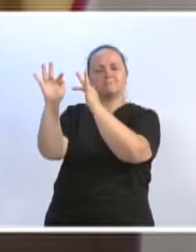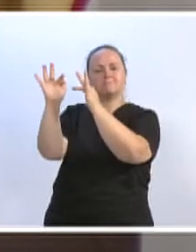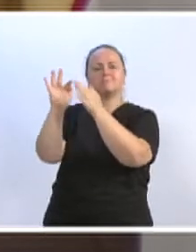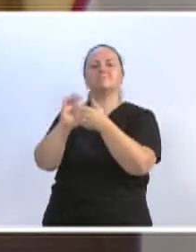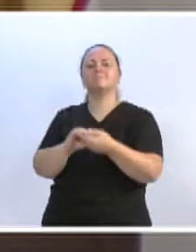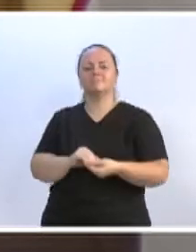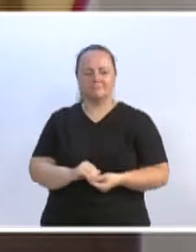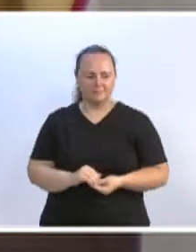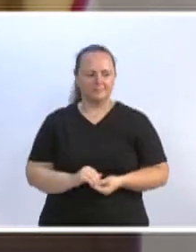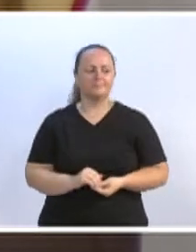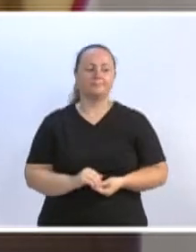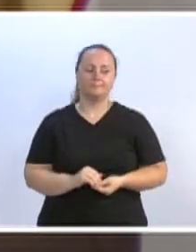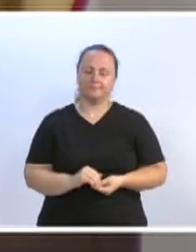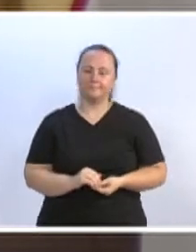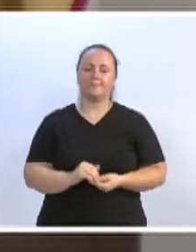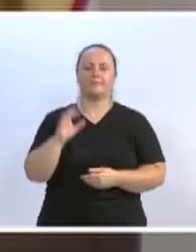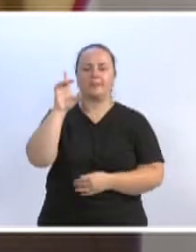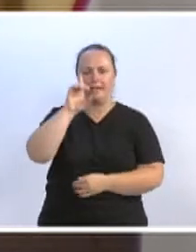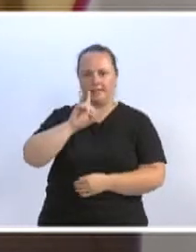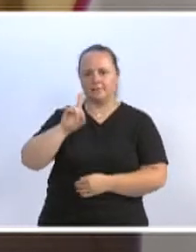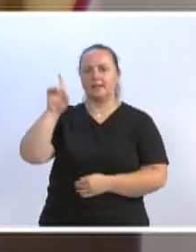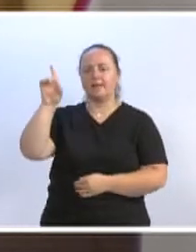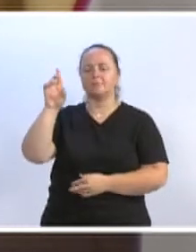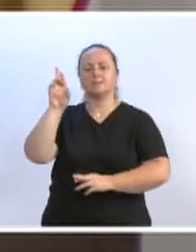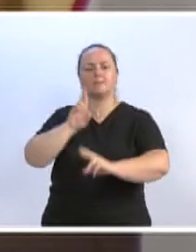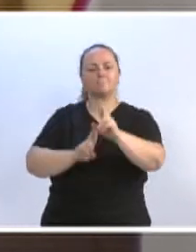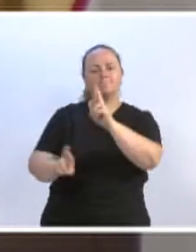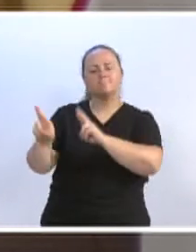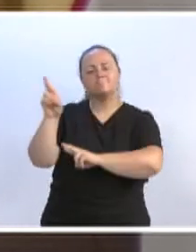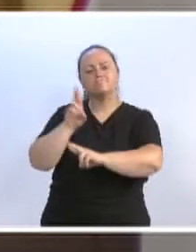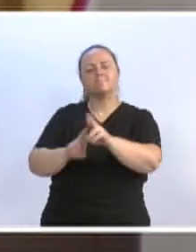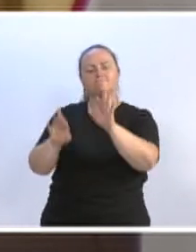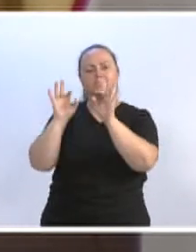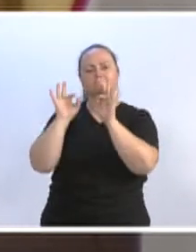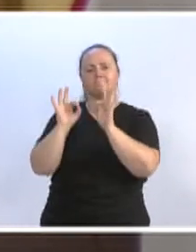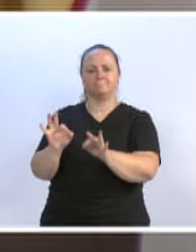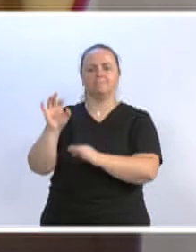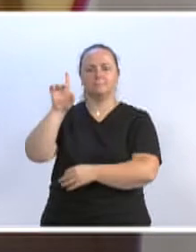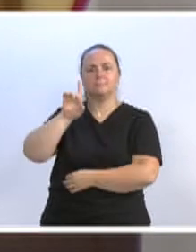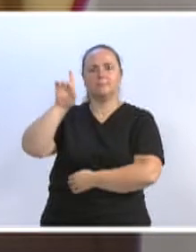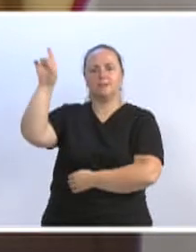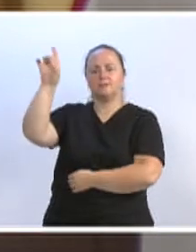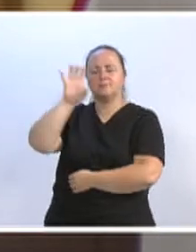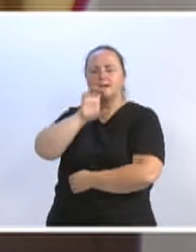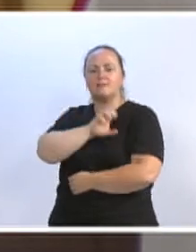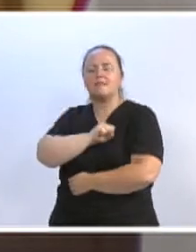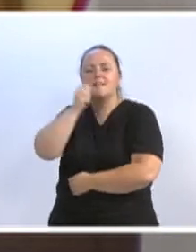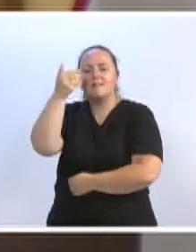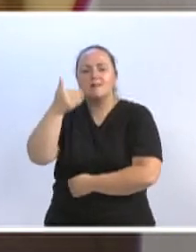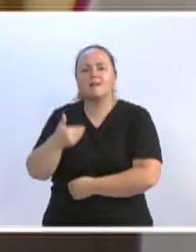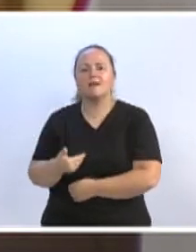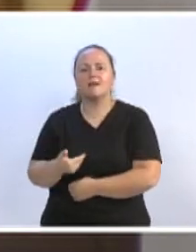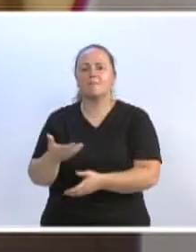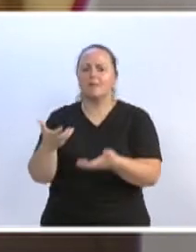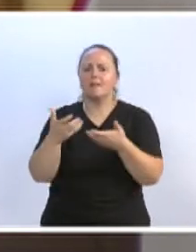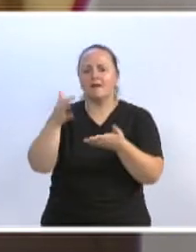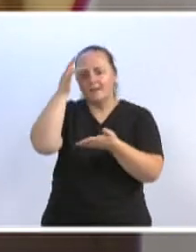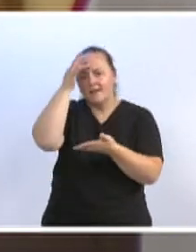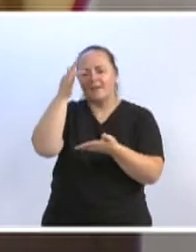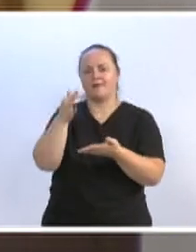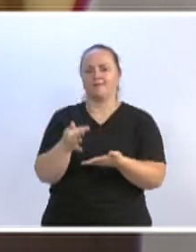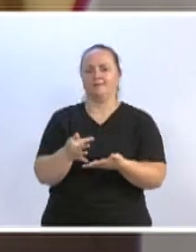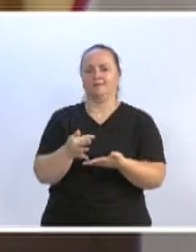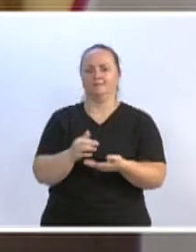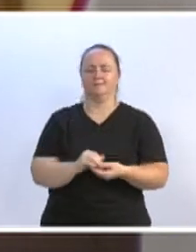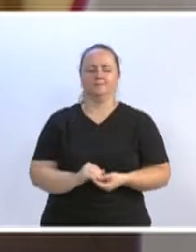relacionamento comigo de fidelidade. Ele me ama e quer ser fiel. Eis que eu não